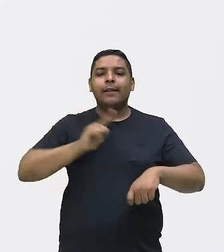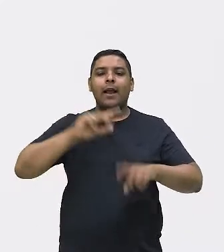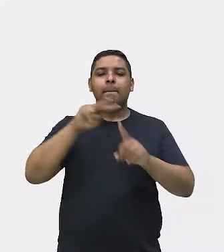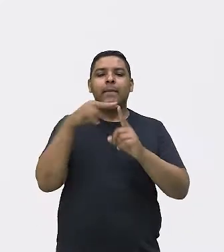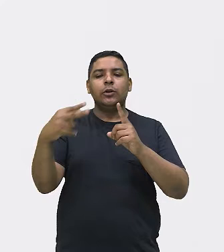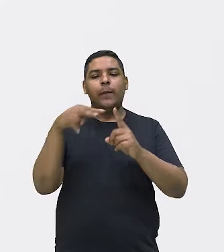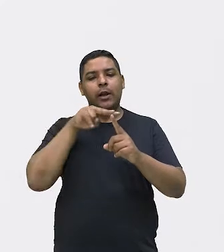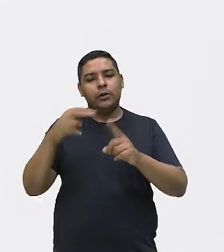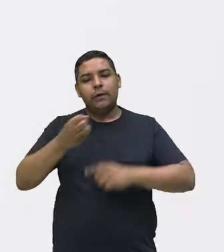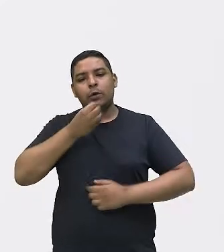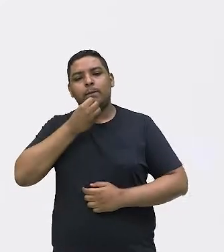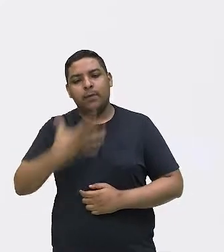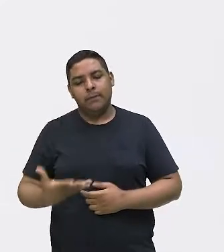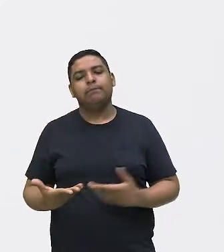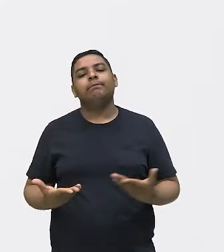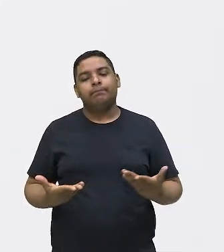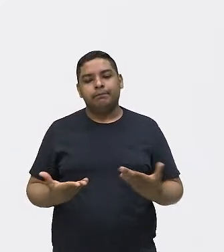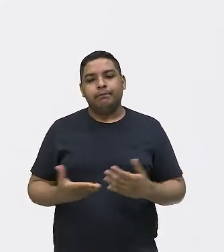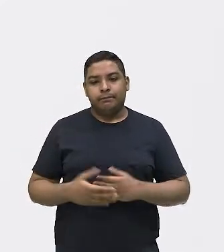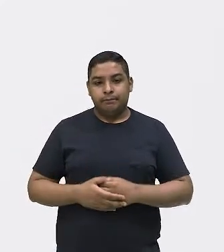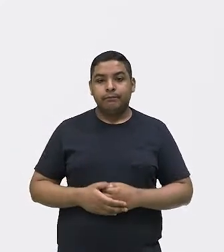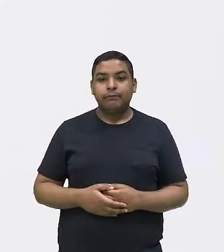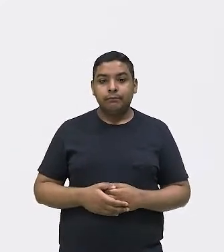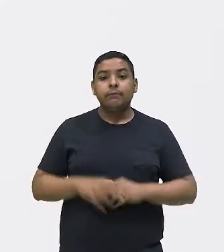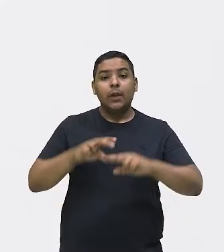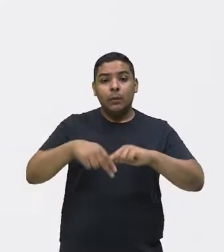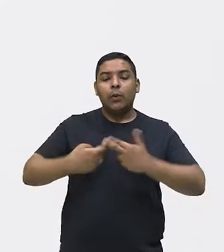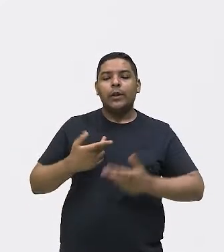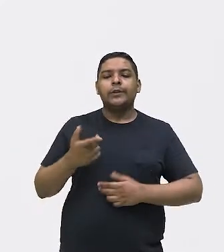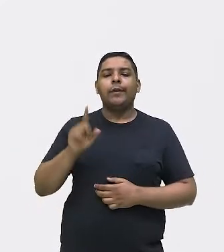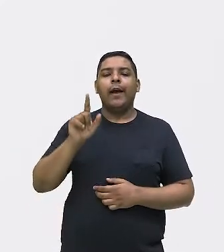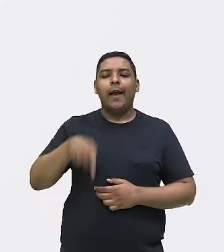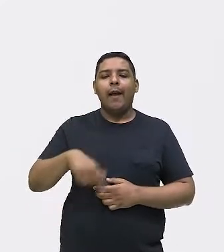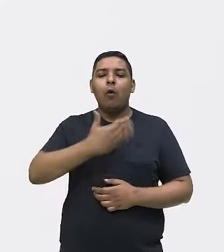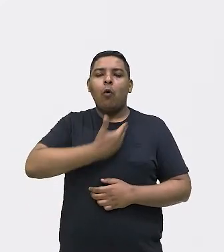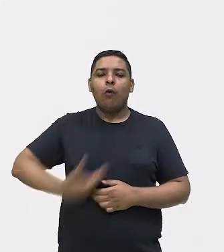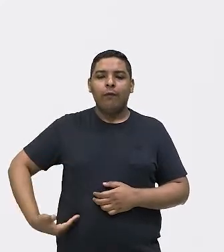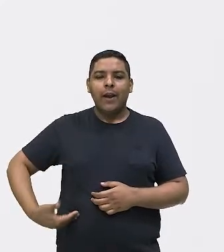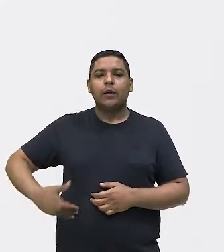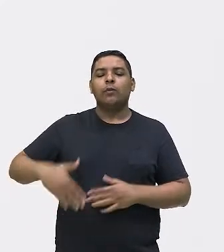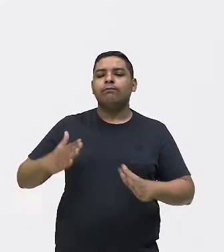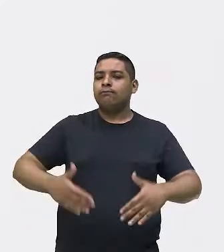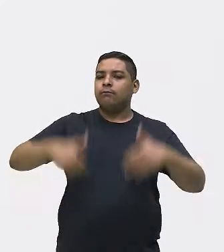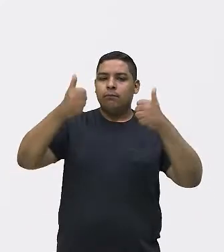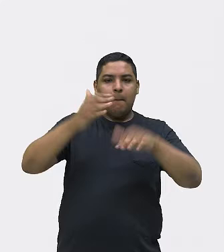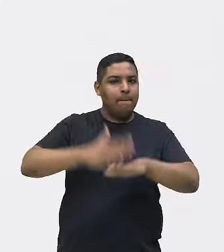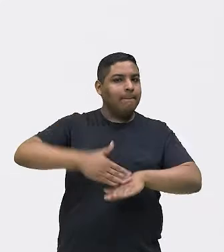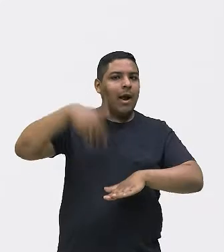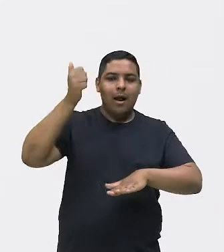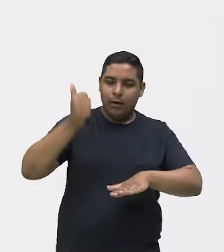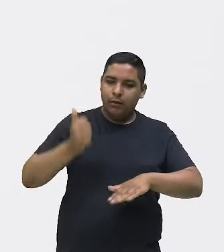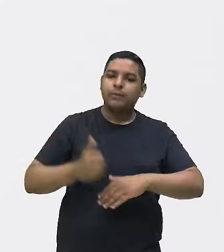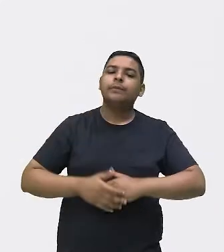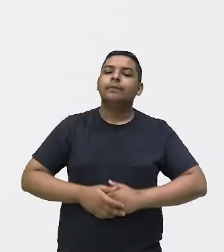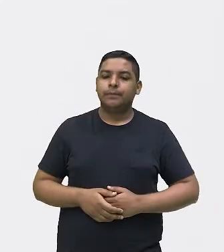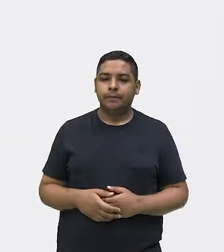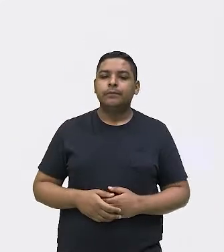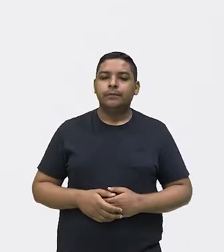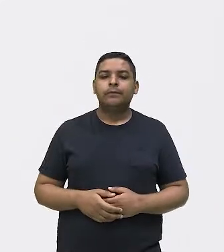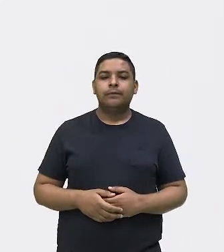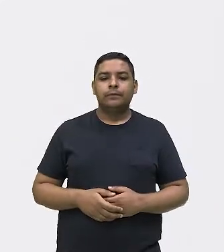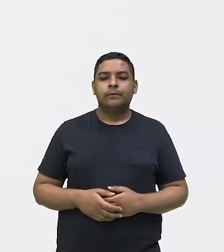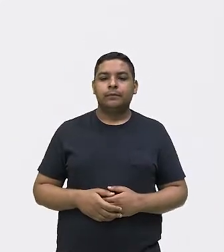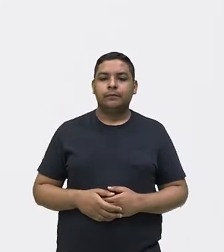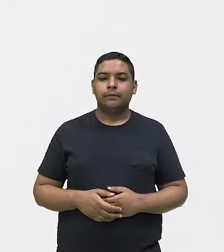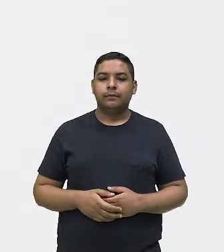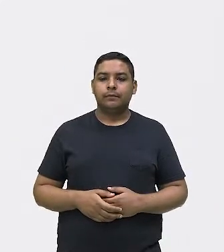Então, assim se constitui o quê? O regime ideal. Vejam bem, não é o que é o real, é o ideal